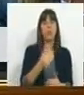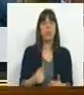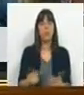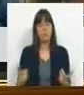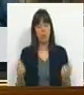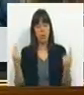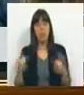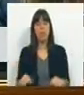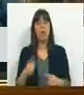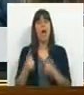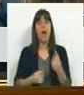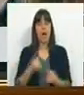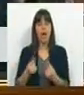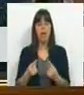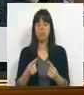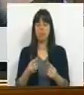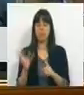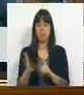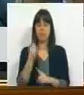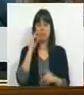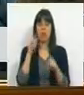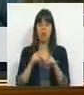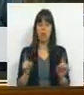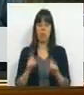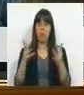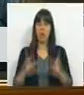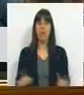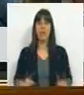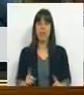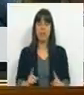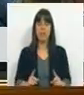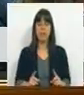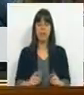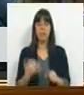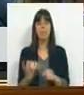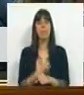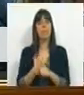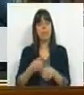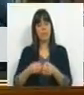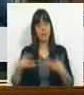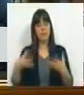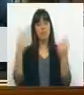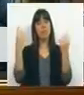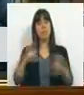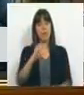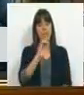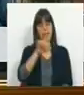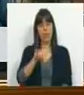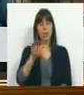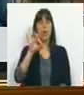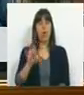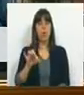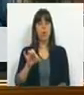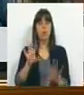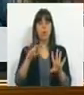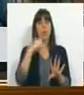é apenas algo que não atinge os objetivos do orçamento. O emprego cresce apenas